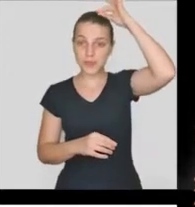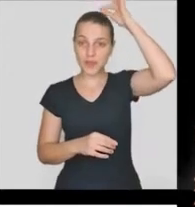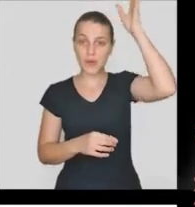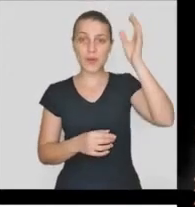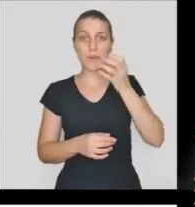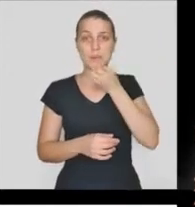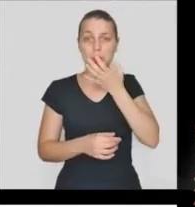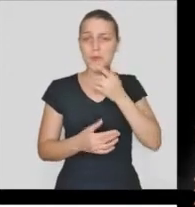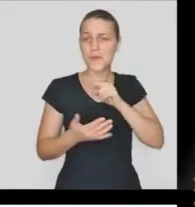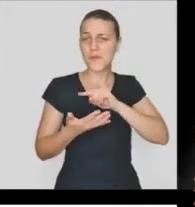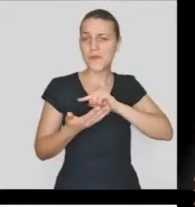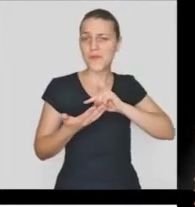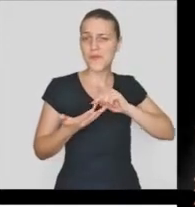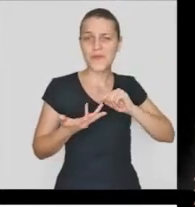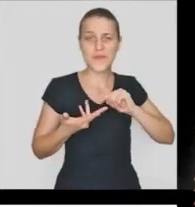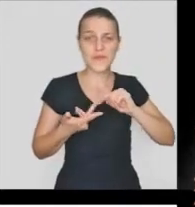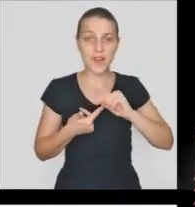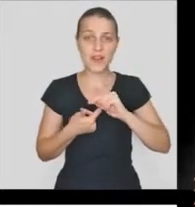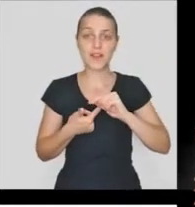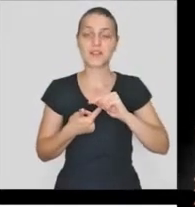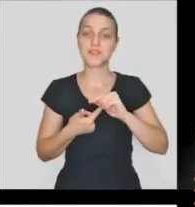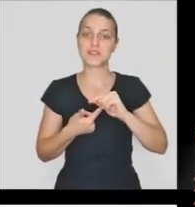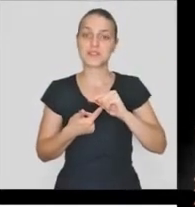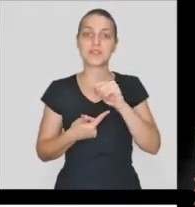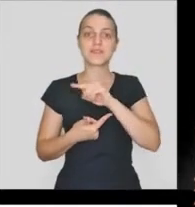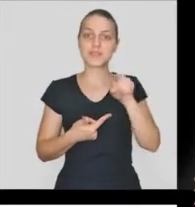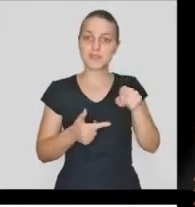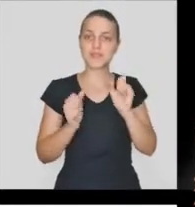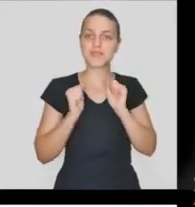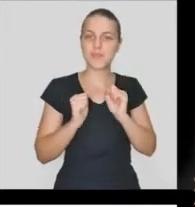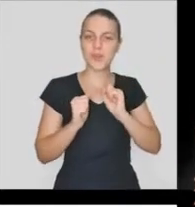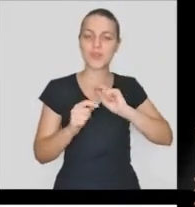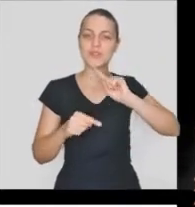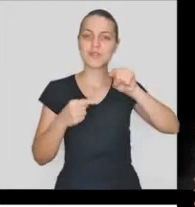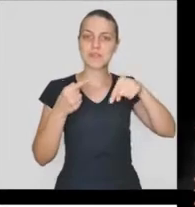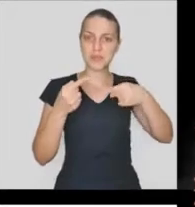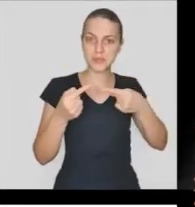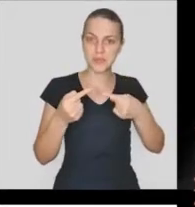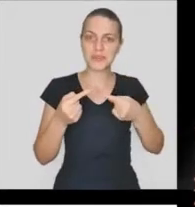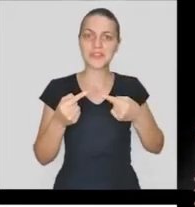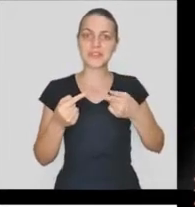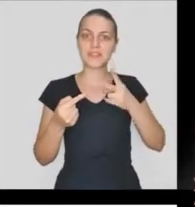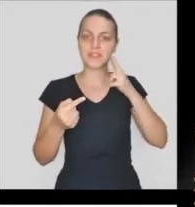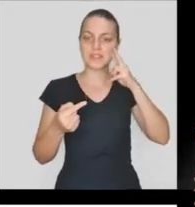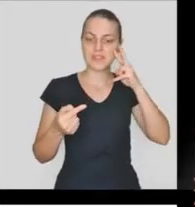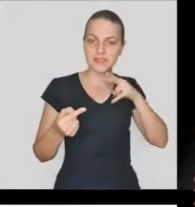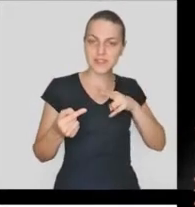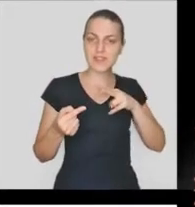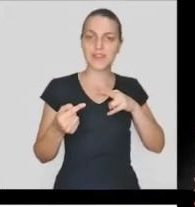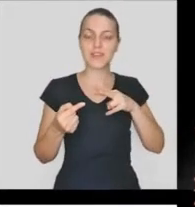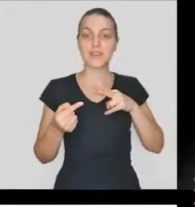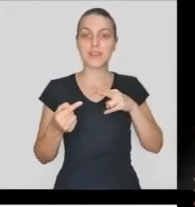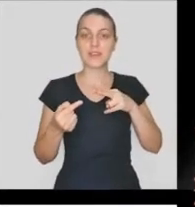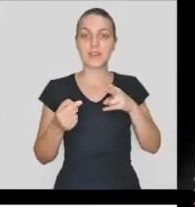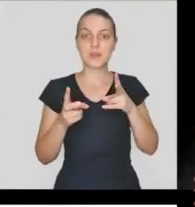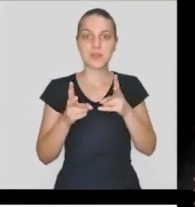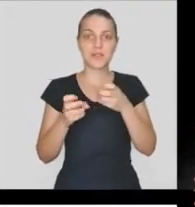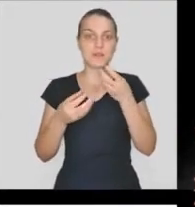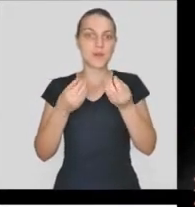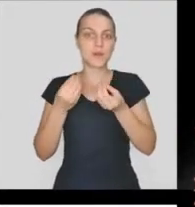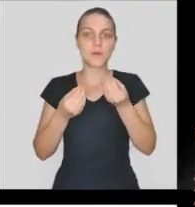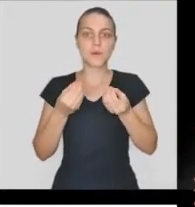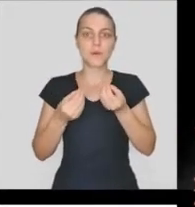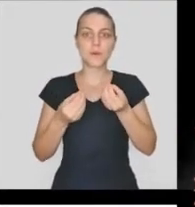mais detalhe e analisar de que forma o show e a apresentação pode ajudar com cada um